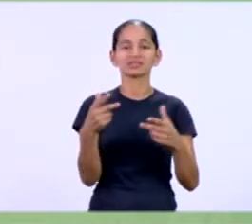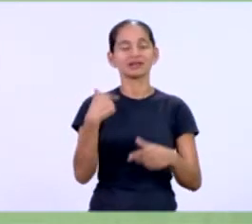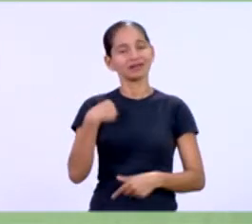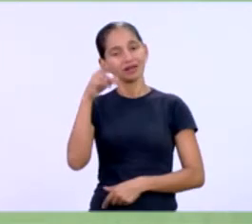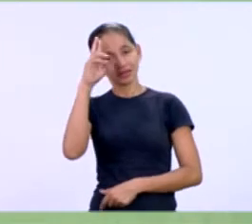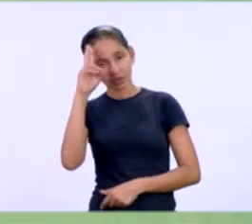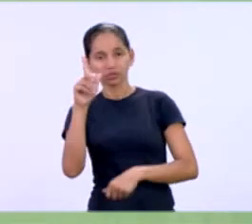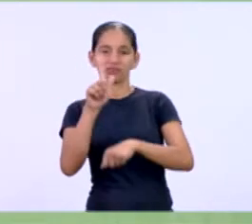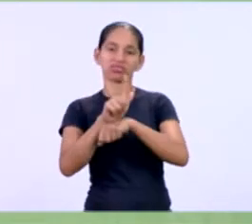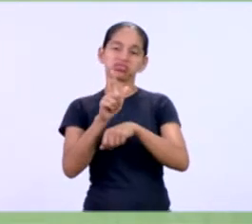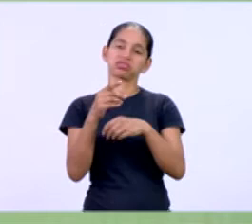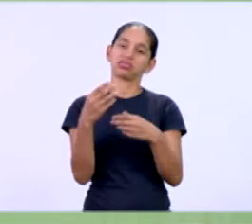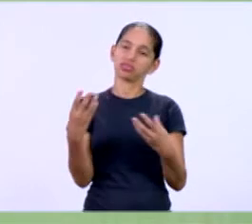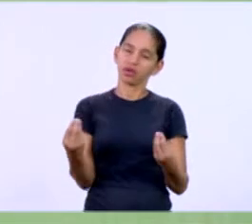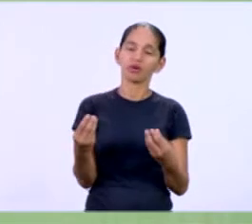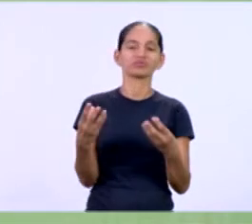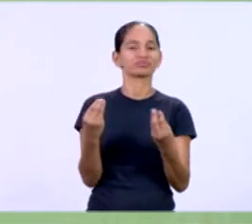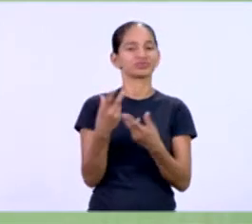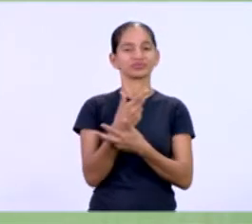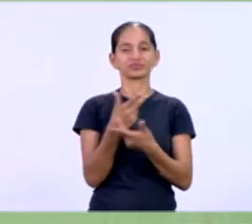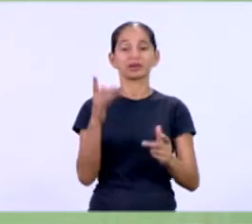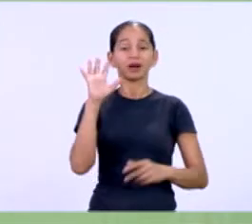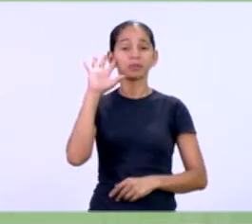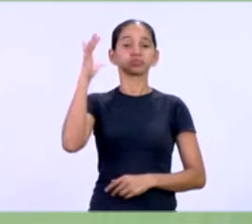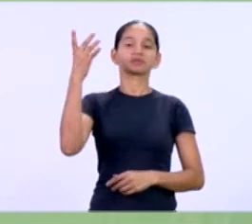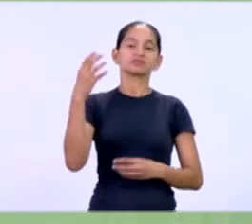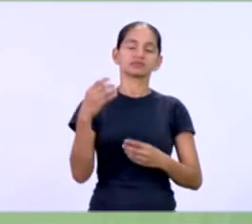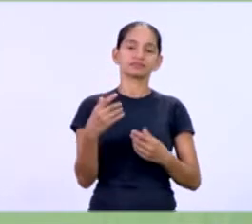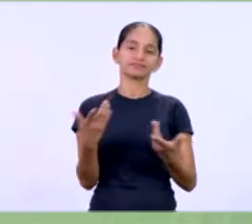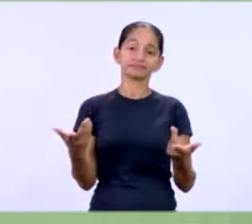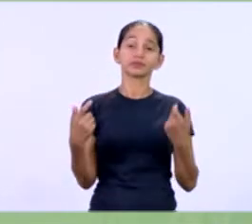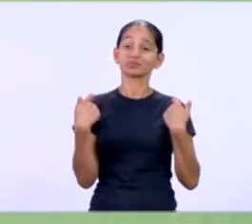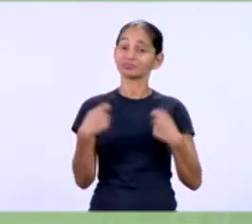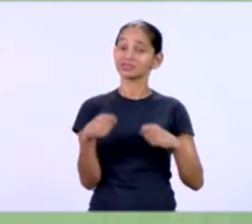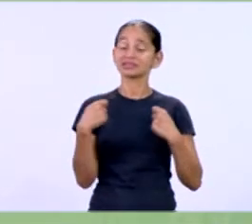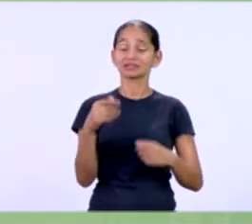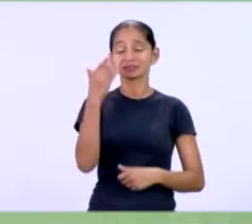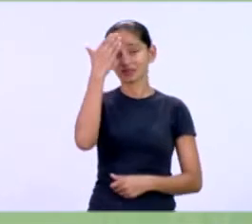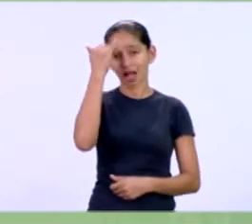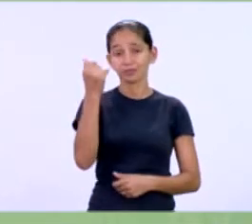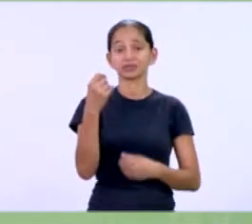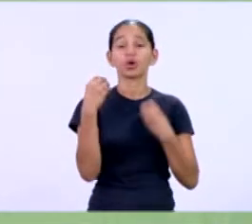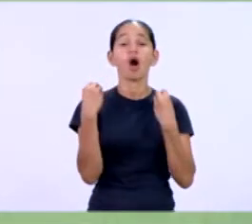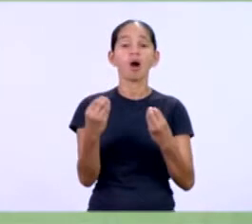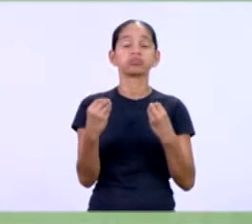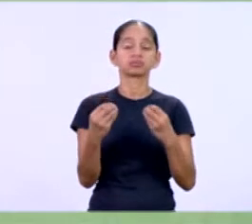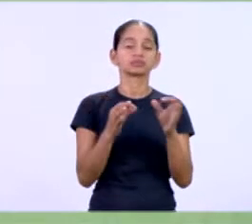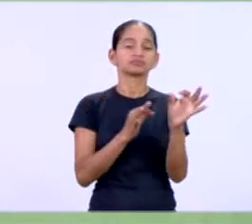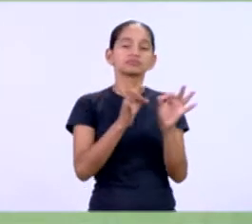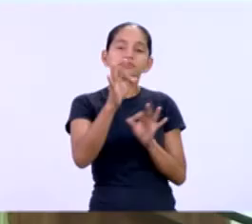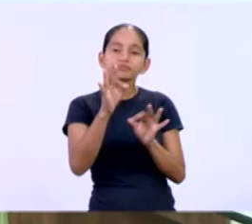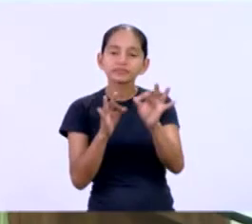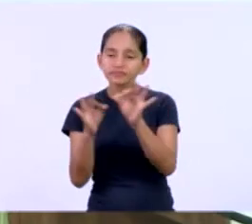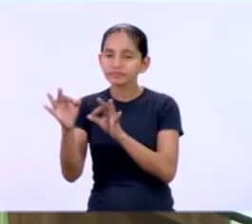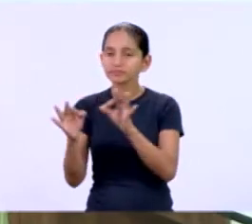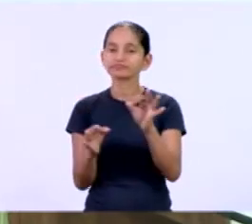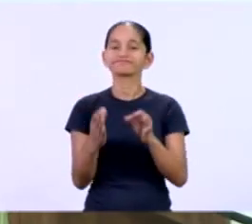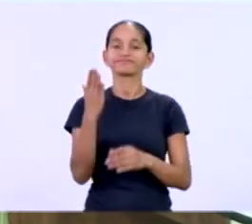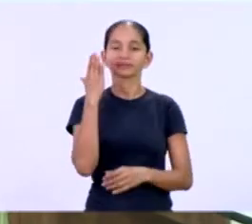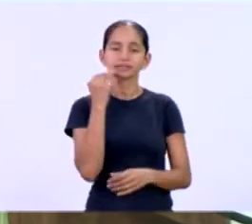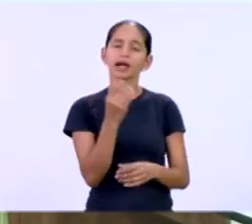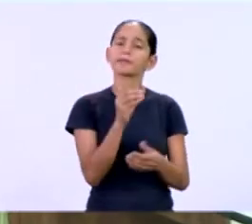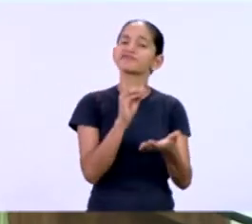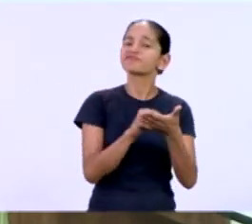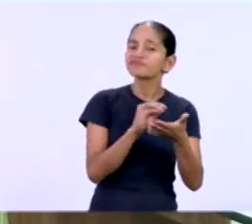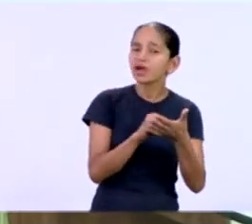ou proprietários da empresa. Então, no controle de contas a receber, você tendo esse controle daquilo que tem para entrar na